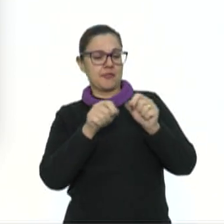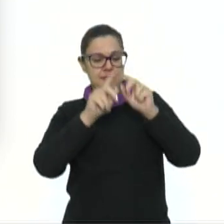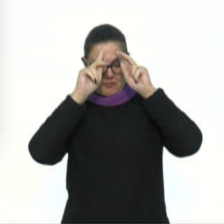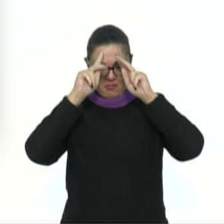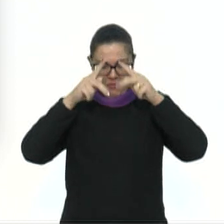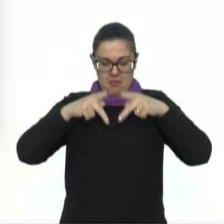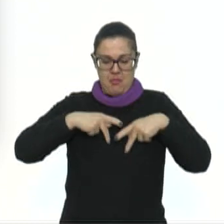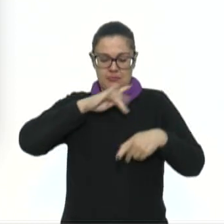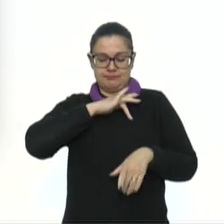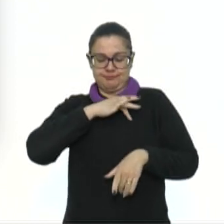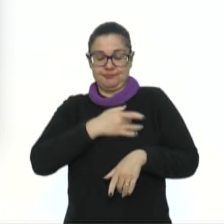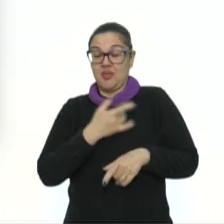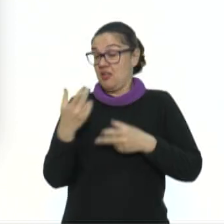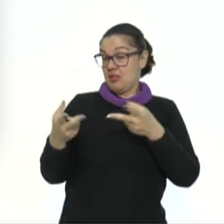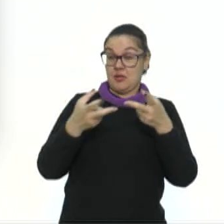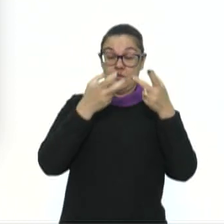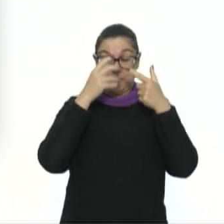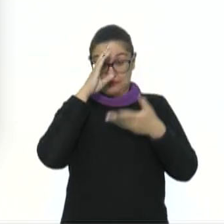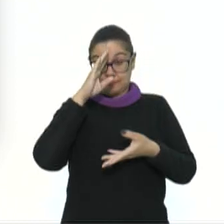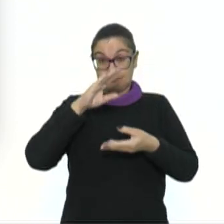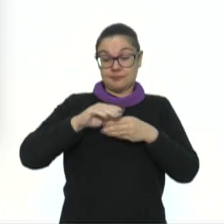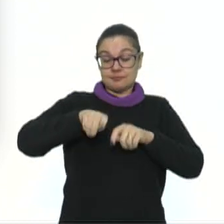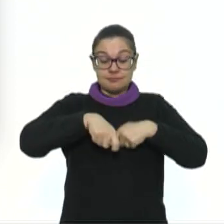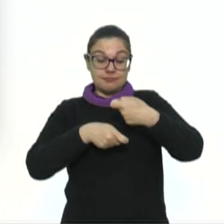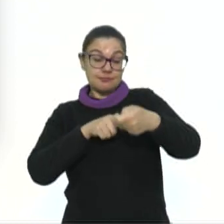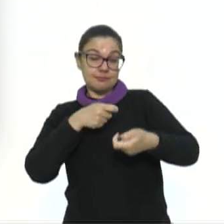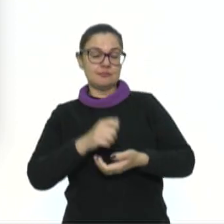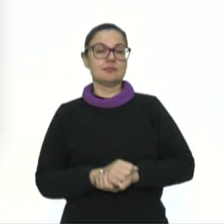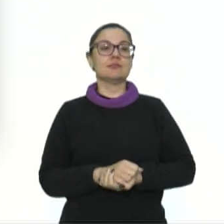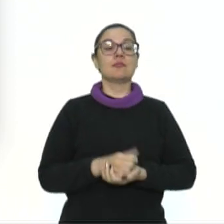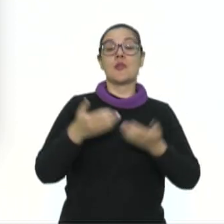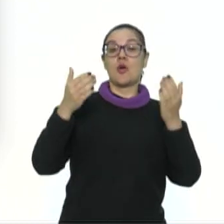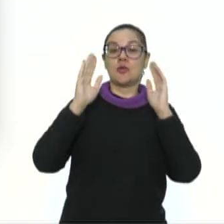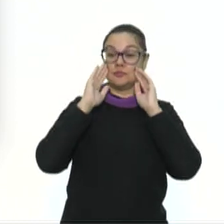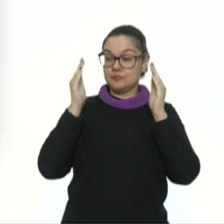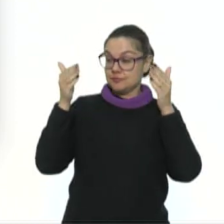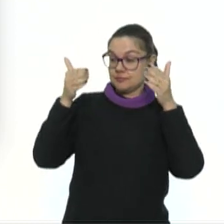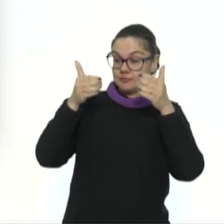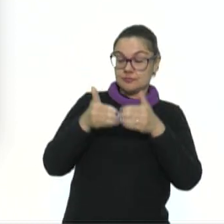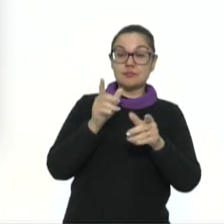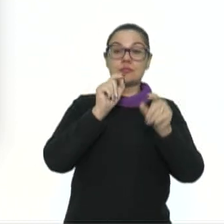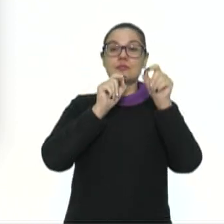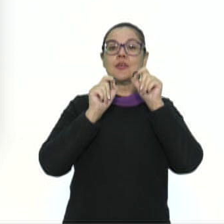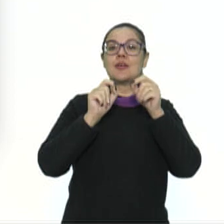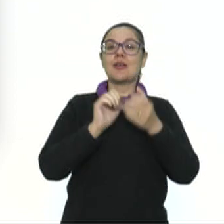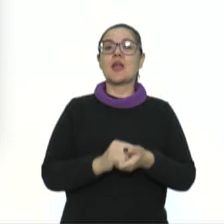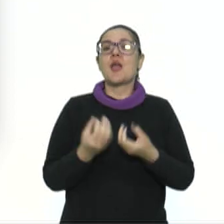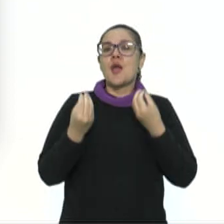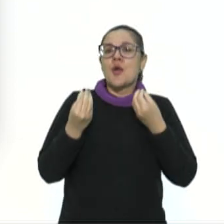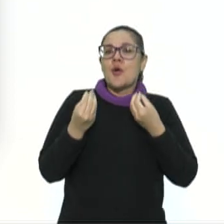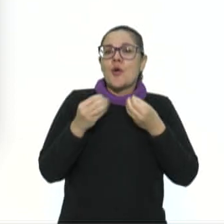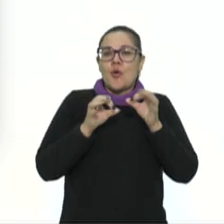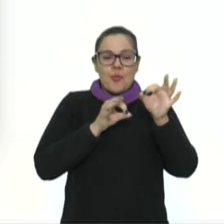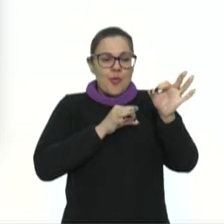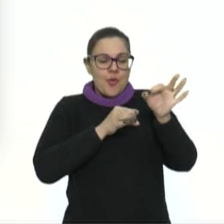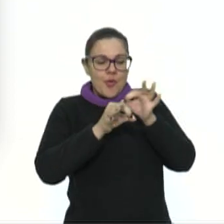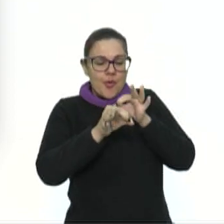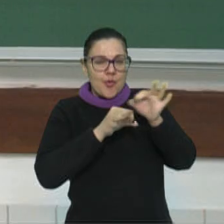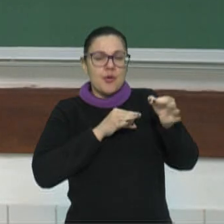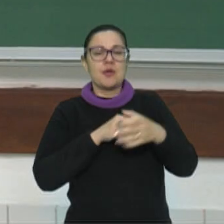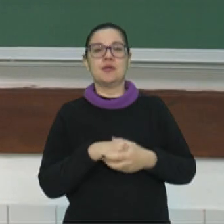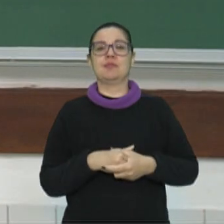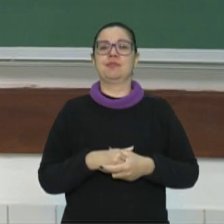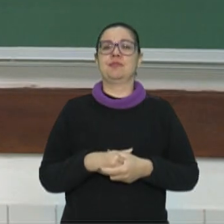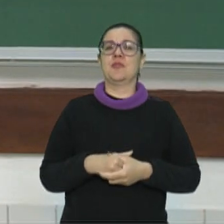de vítima e nem perceber, entendo os sinais. Vamos hoje focar mais na questão de como mexer nisso, né? A gente